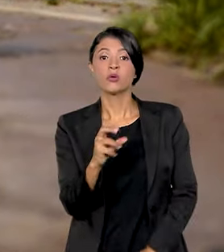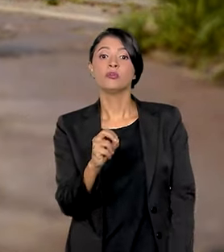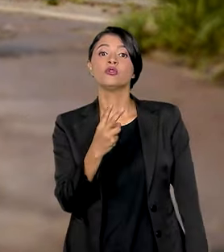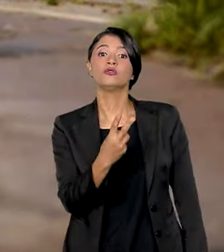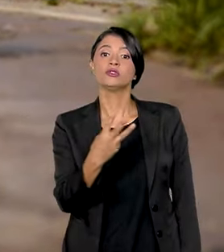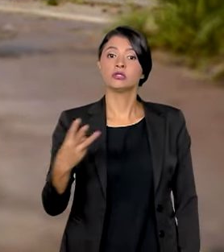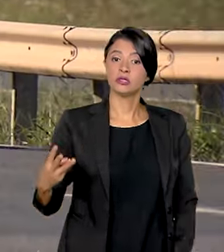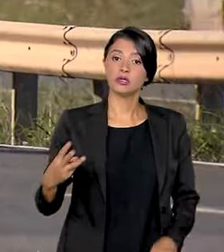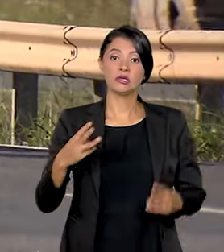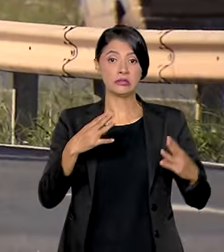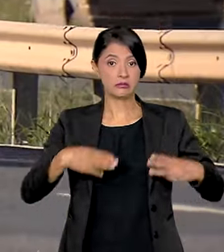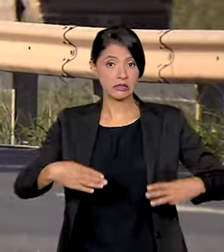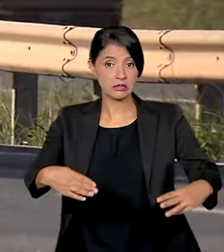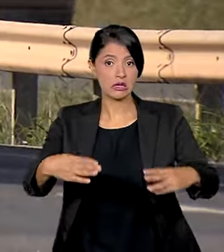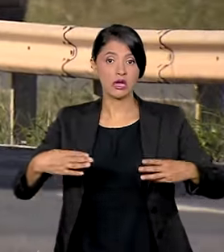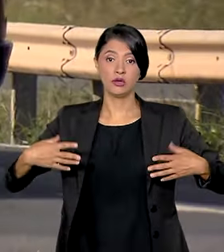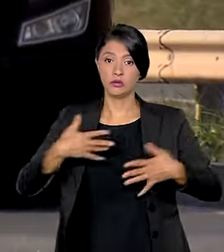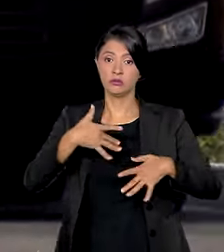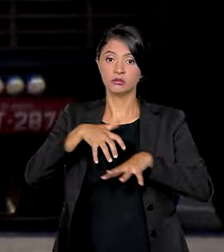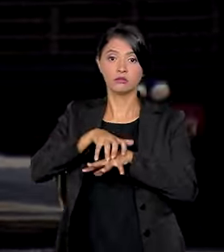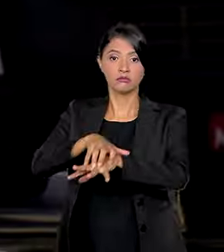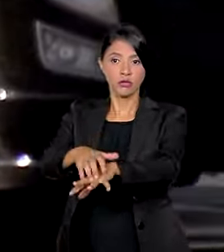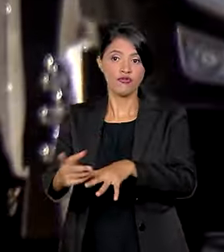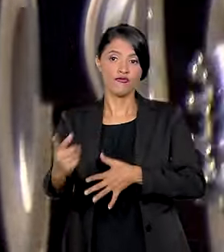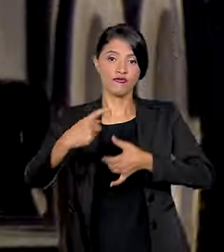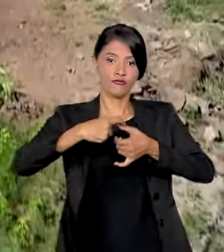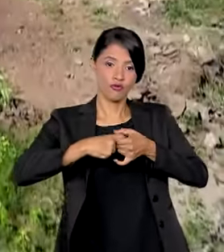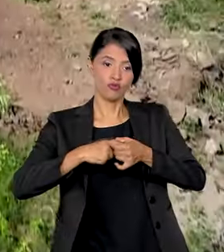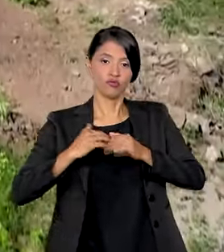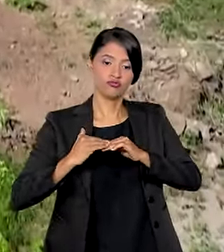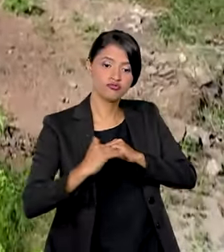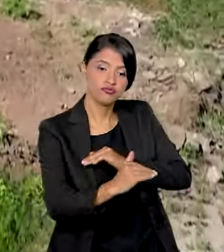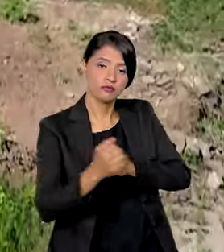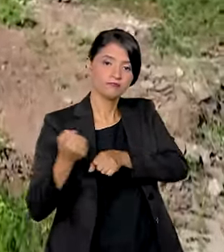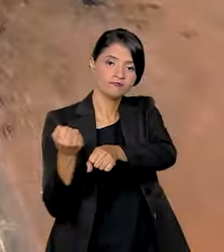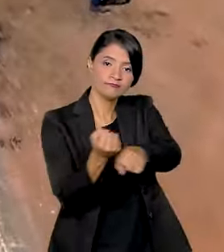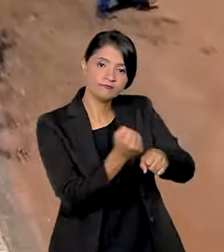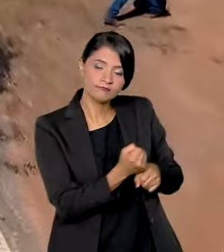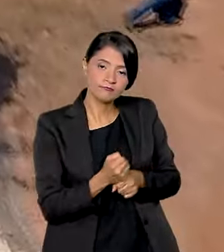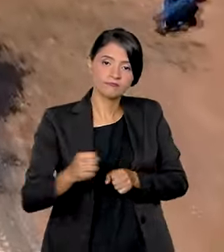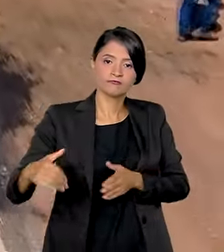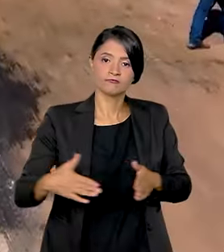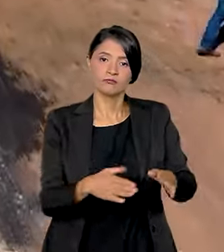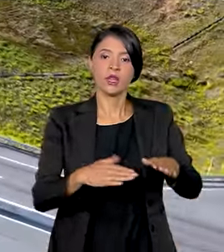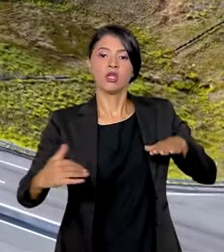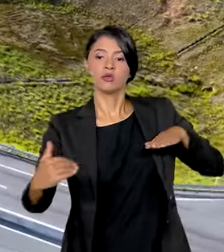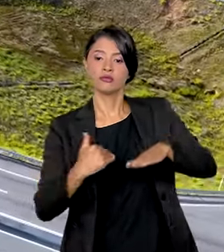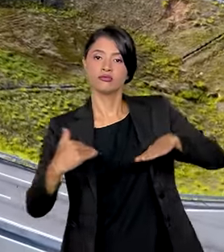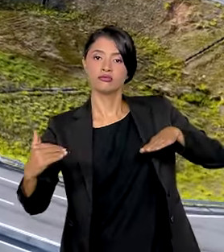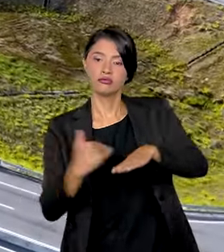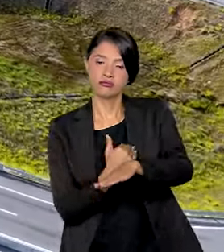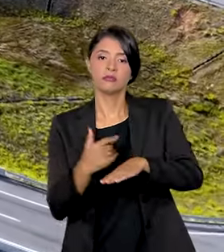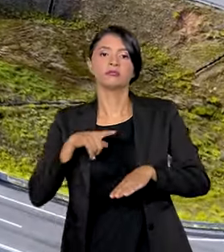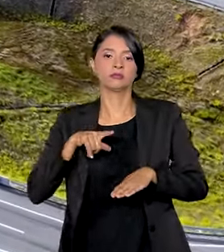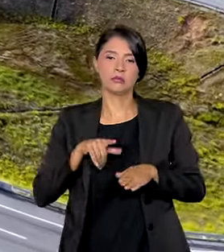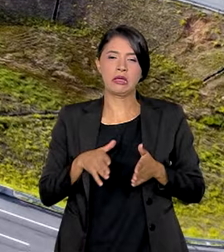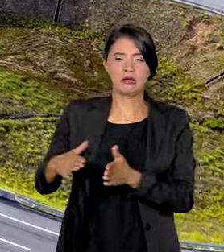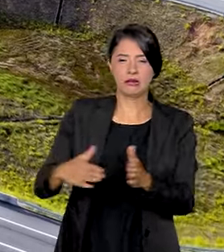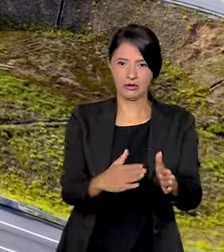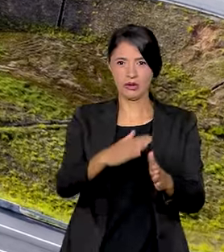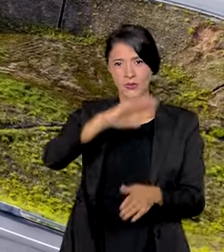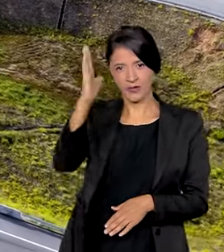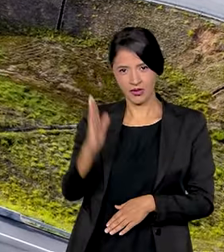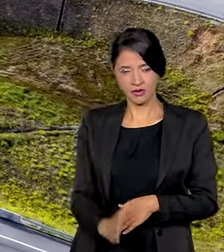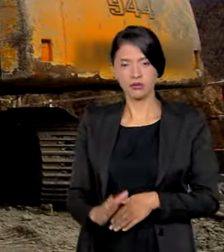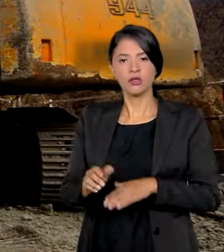Em 2023, o Ministério dos Transportes retomou a pavimentação, revitalização e duplicação de rodovias